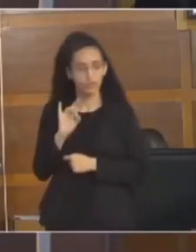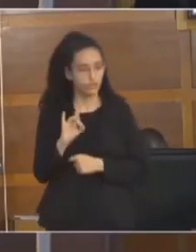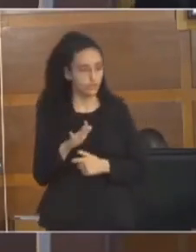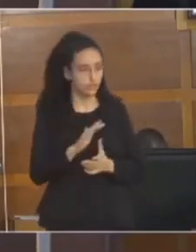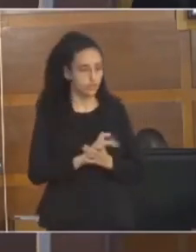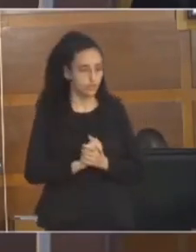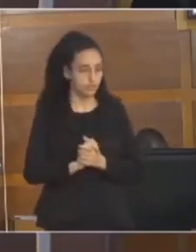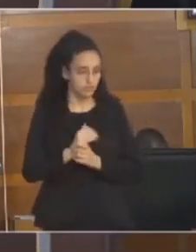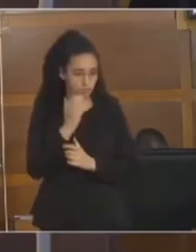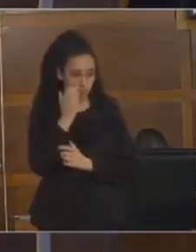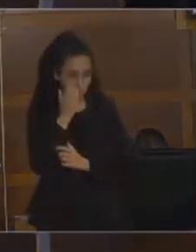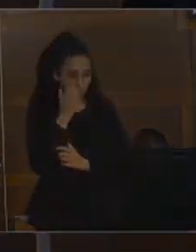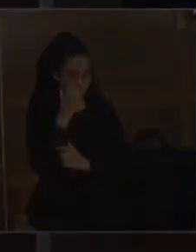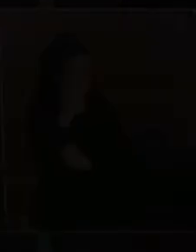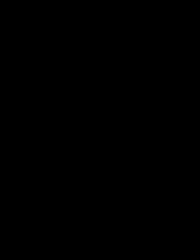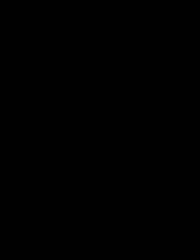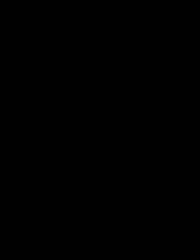isso que eu queria falar na tarde de hoje. próxima! Tchau.